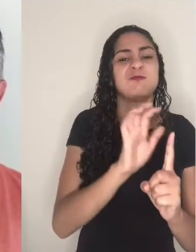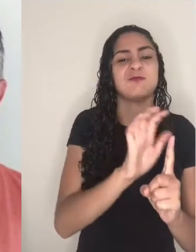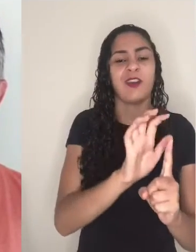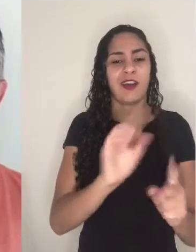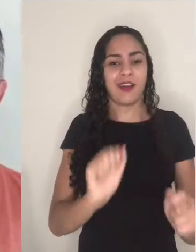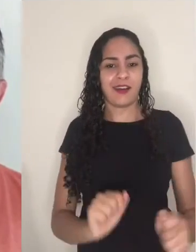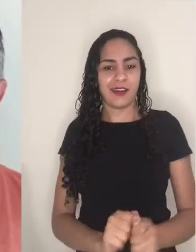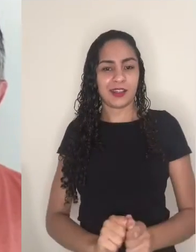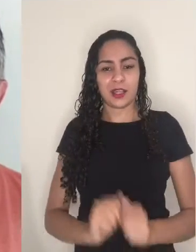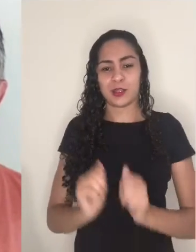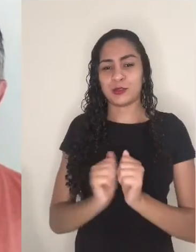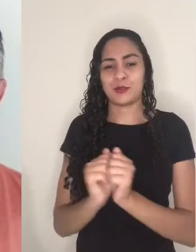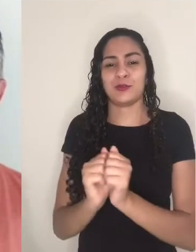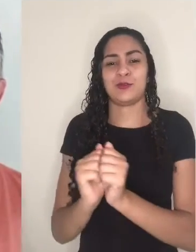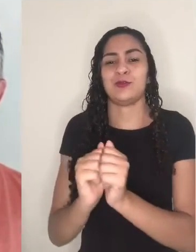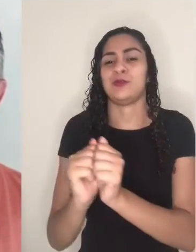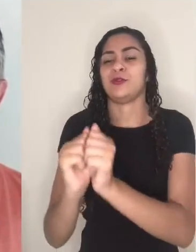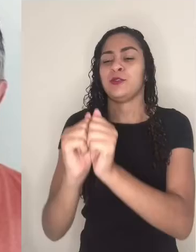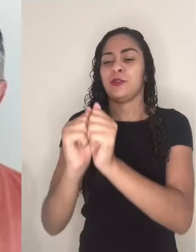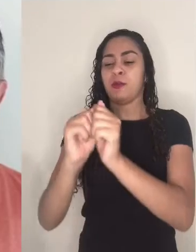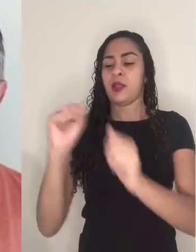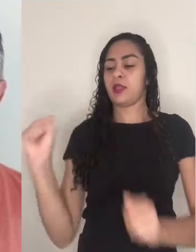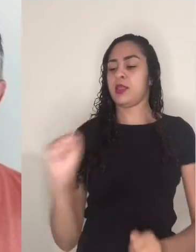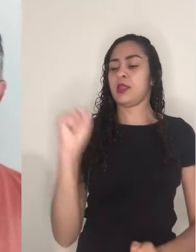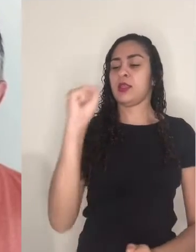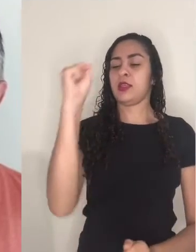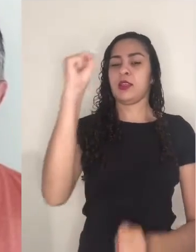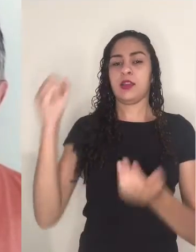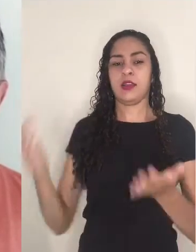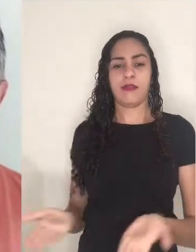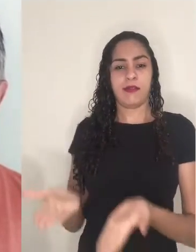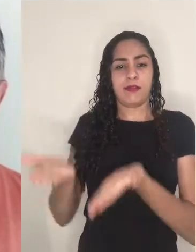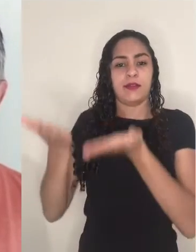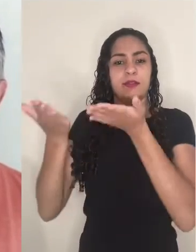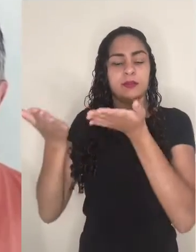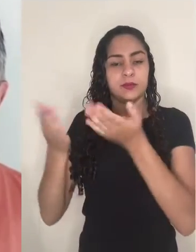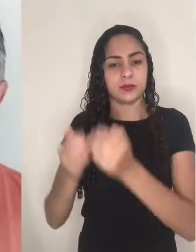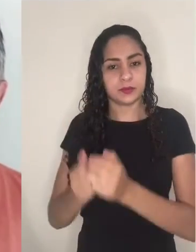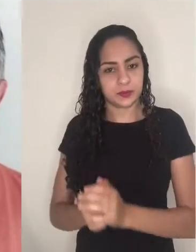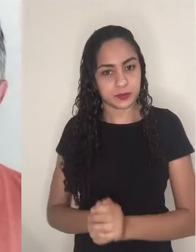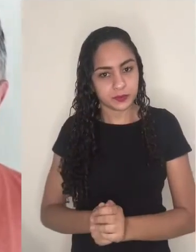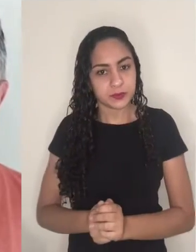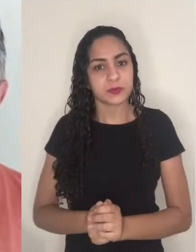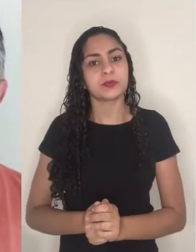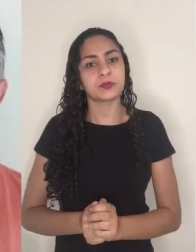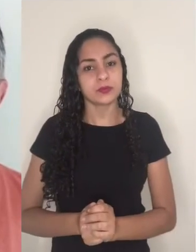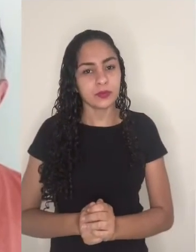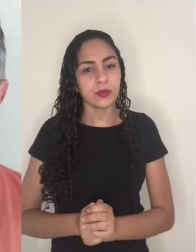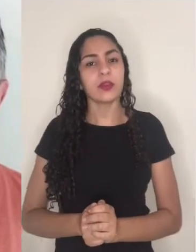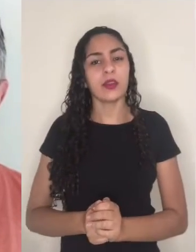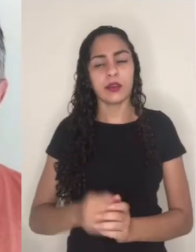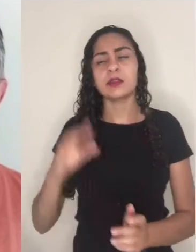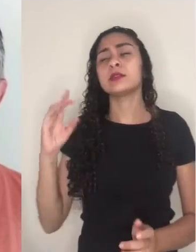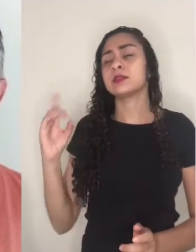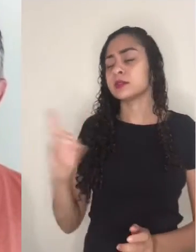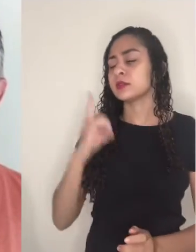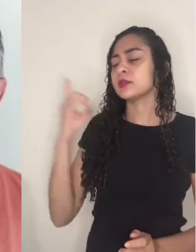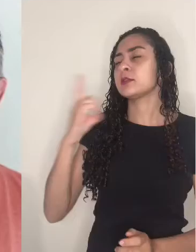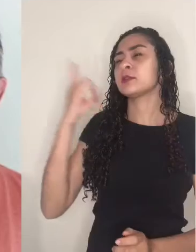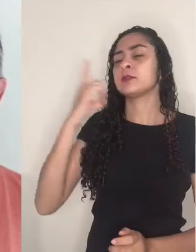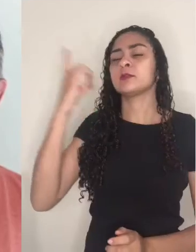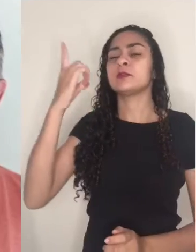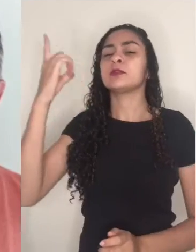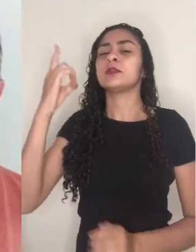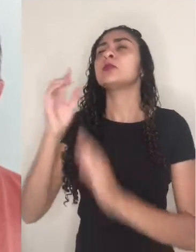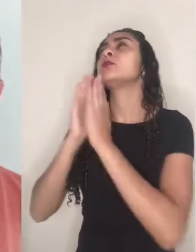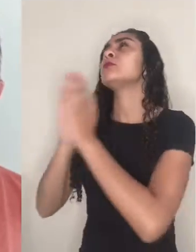a Saul com o fim de granjear o seu favor. É contra eles que Davi invoca a